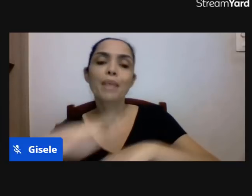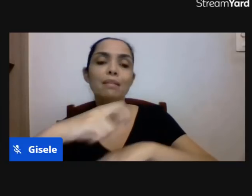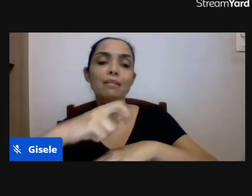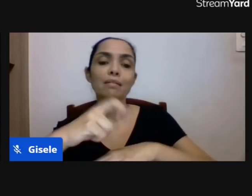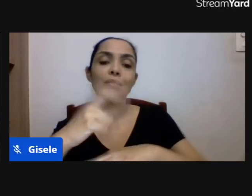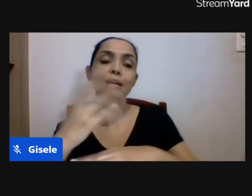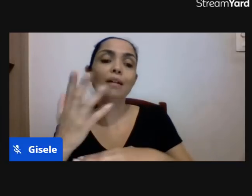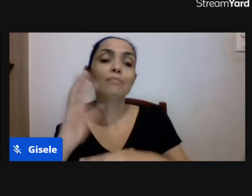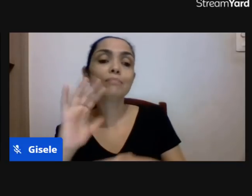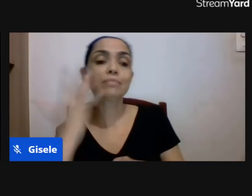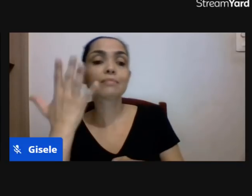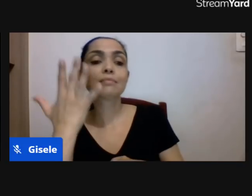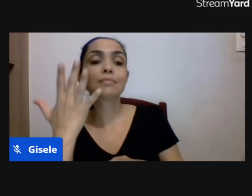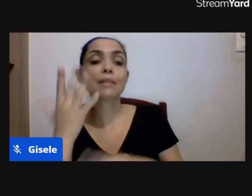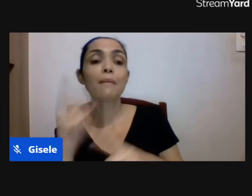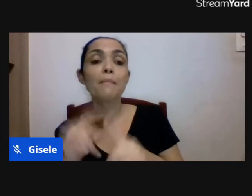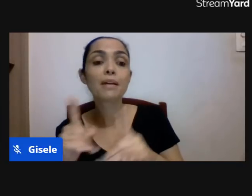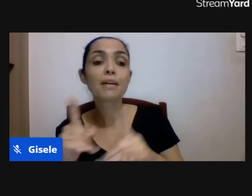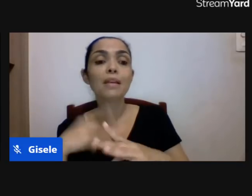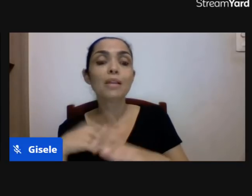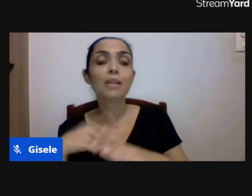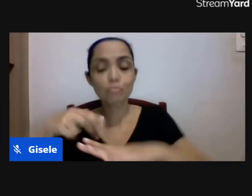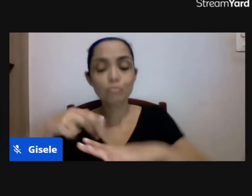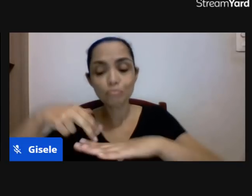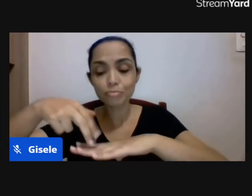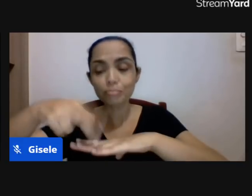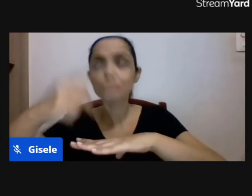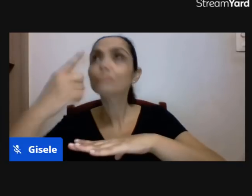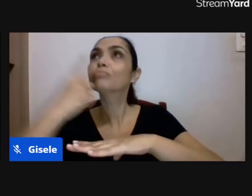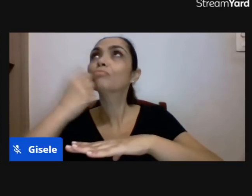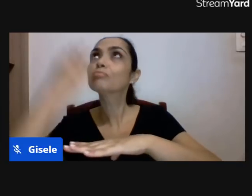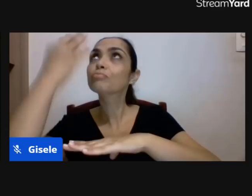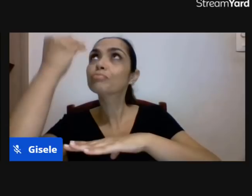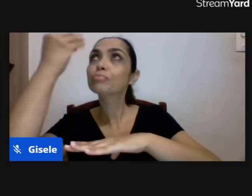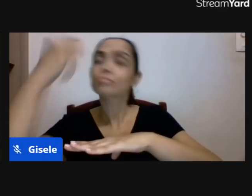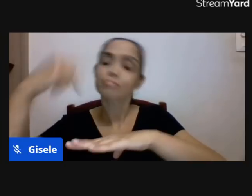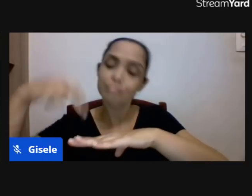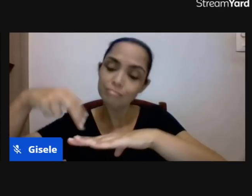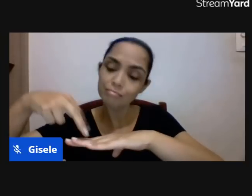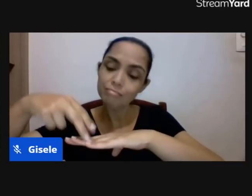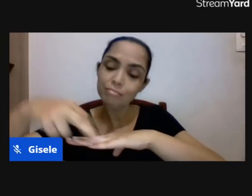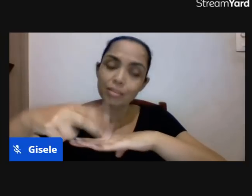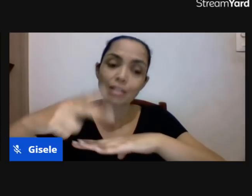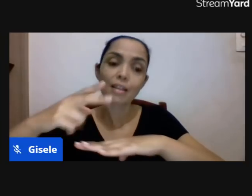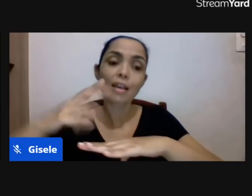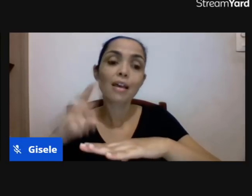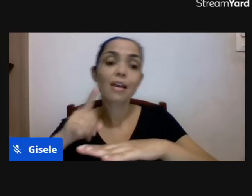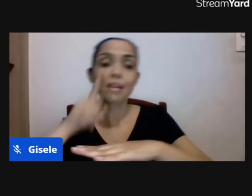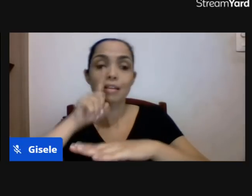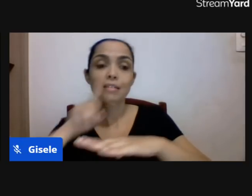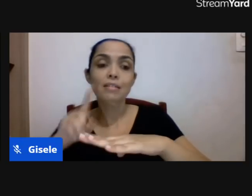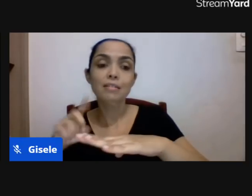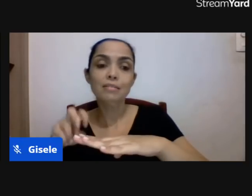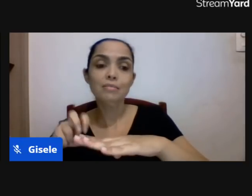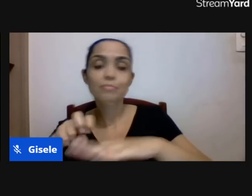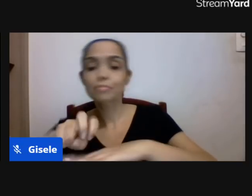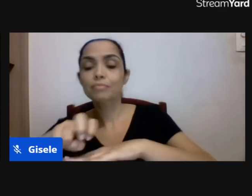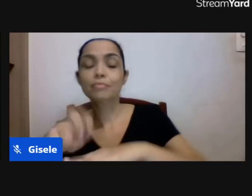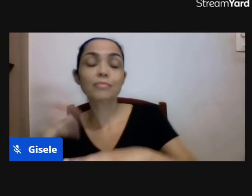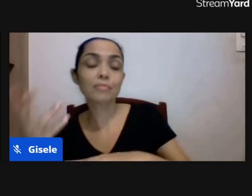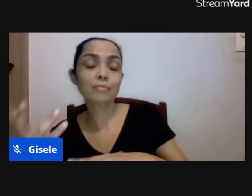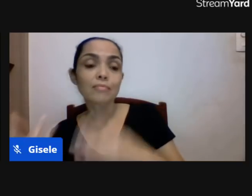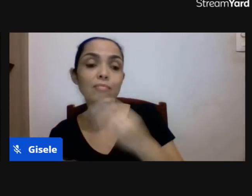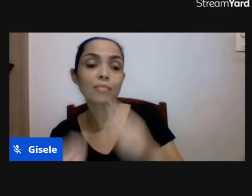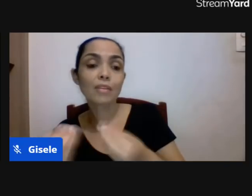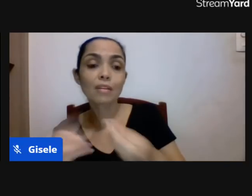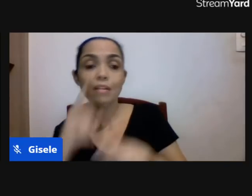atropela. Mas você colocou várias barreiras. Andando na calçada, é muito raro vir um carro e atropelar você na calçada.